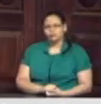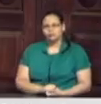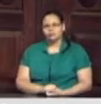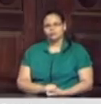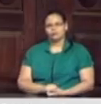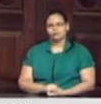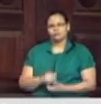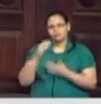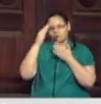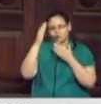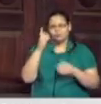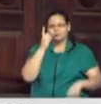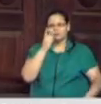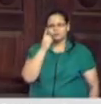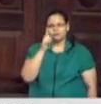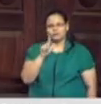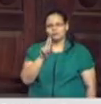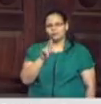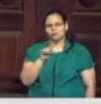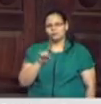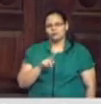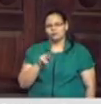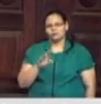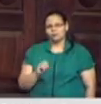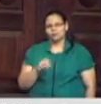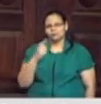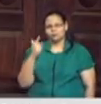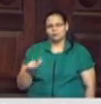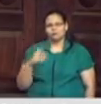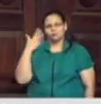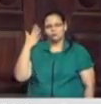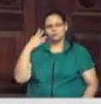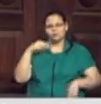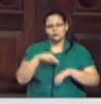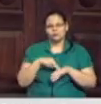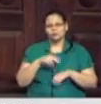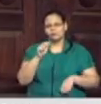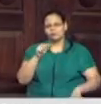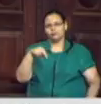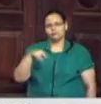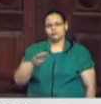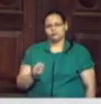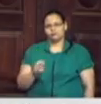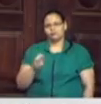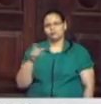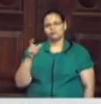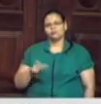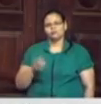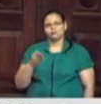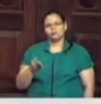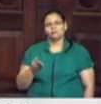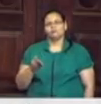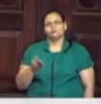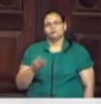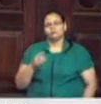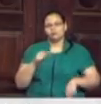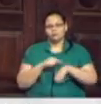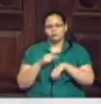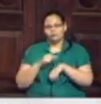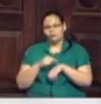Obrigado, nobre deputado Luiz Paulo. Próximo orador inscrito, nobre deputado André Siciliano. Vossa Excelência dispõe do